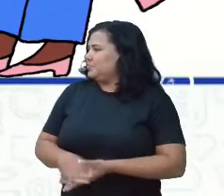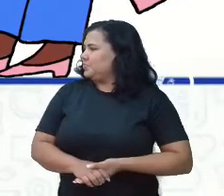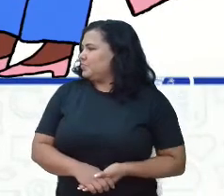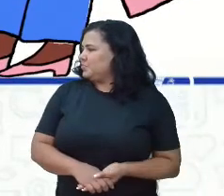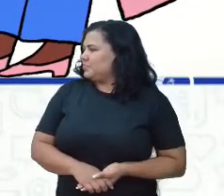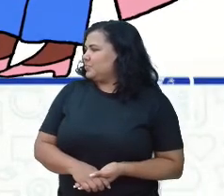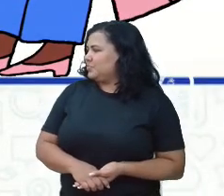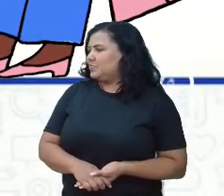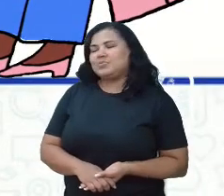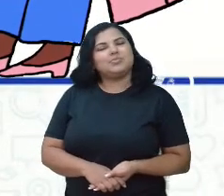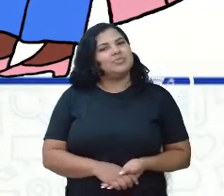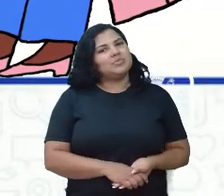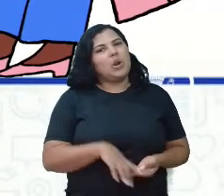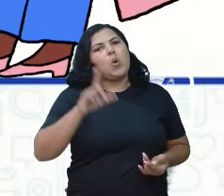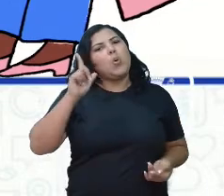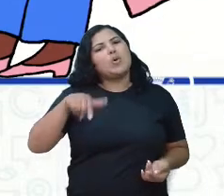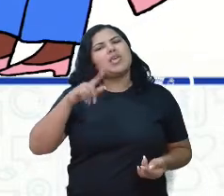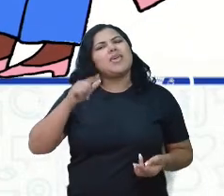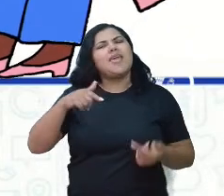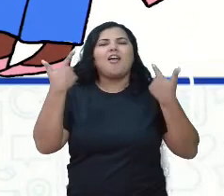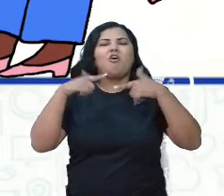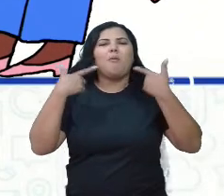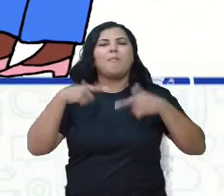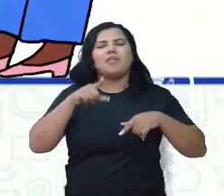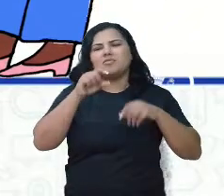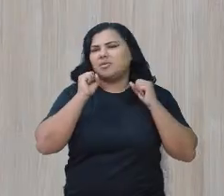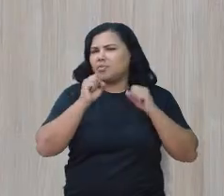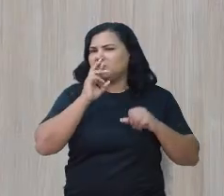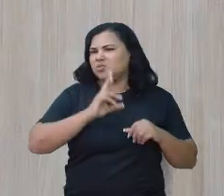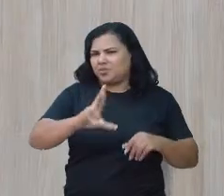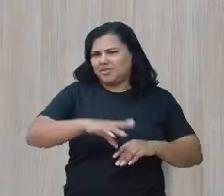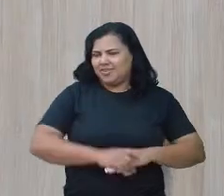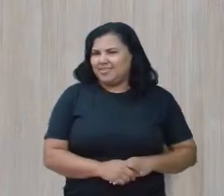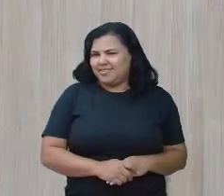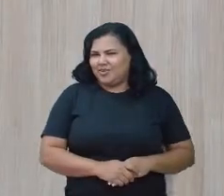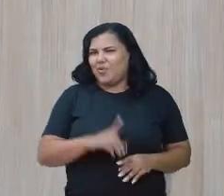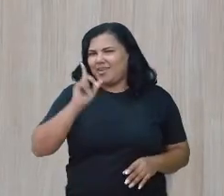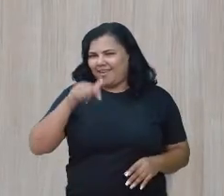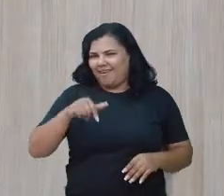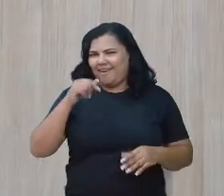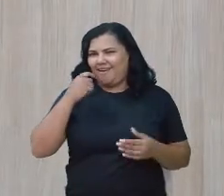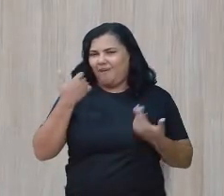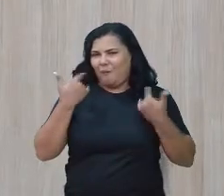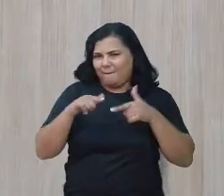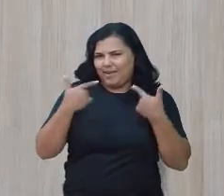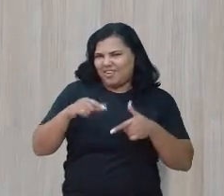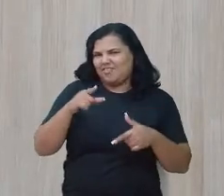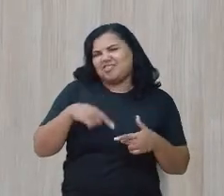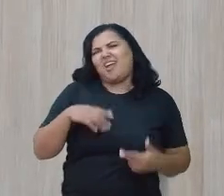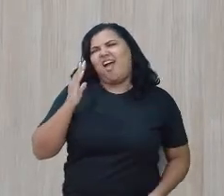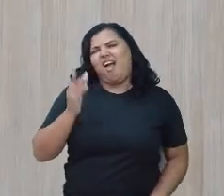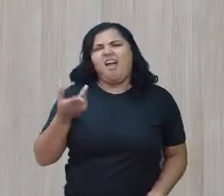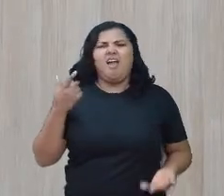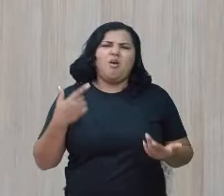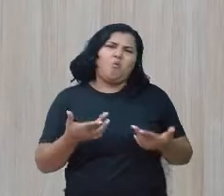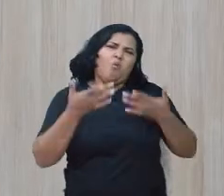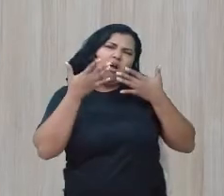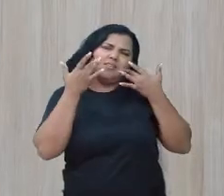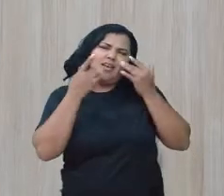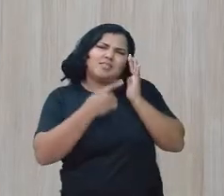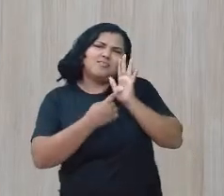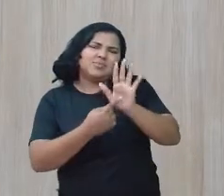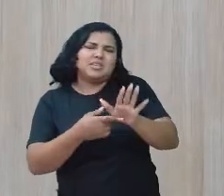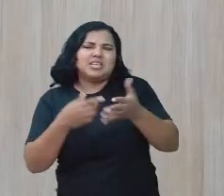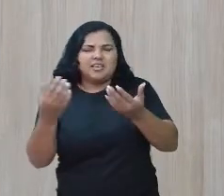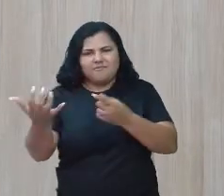mesmo? Né? Se a gente pedisse para você dizer o que é comédia, você sabe me dizer o que é uma comédia? Você vai dizer assim, é uma peça que faz a gente rir, mas